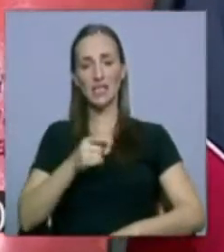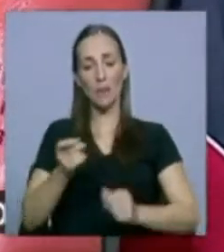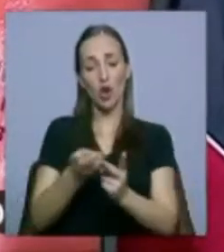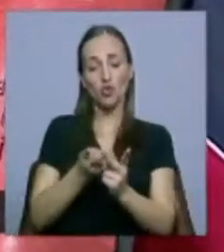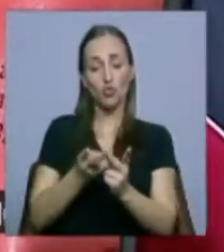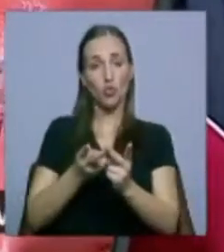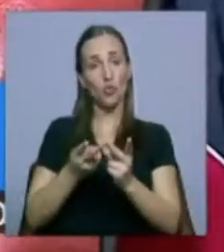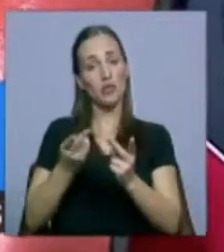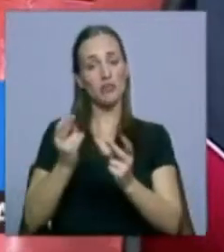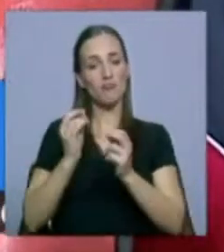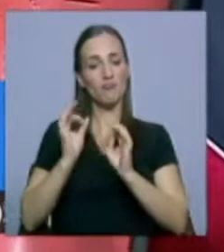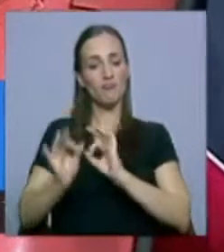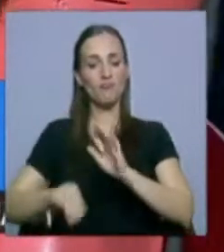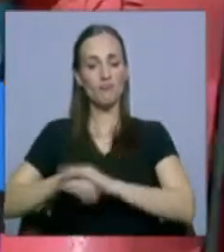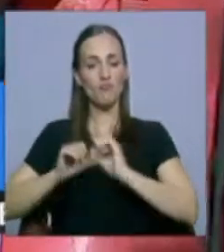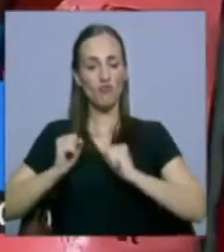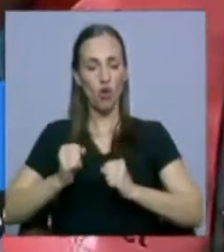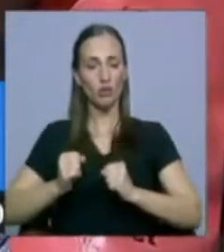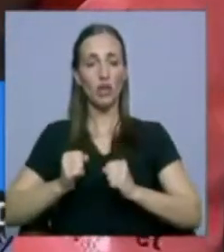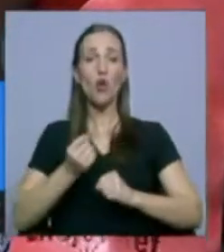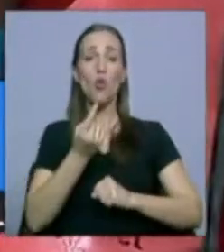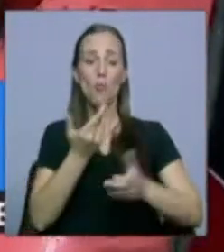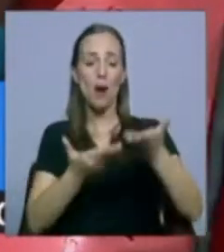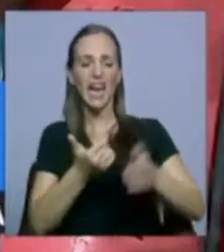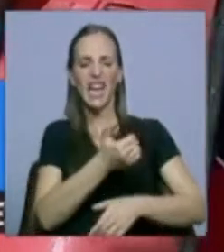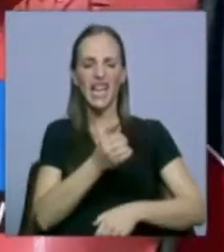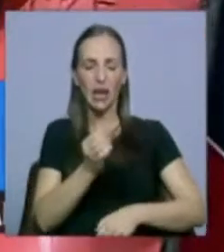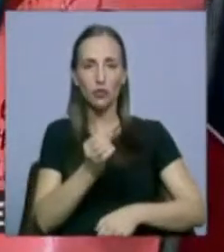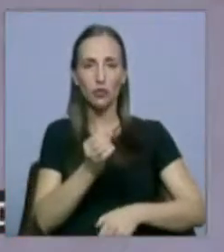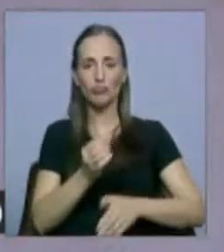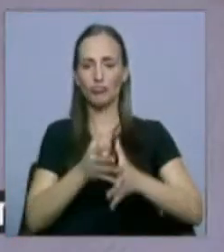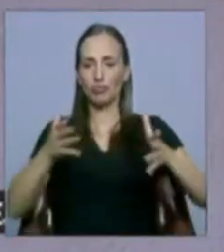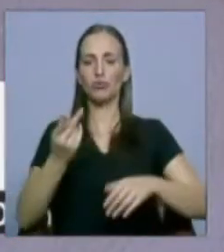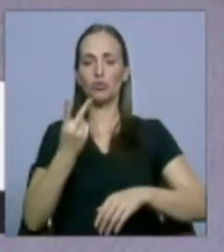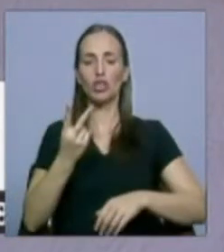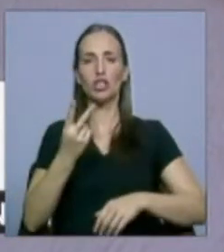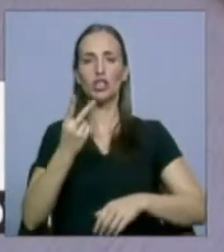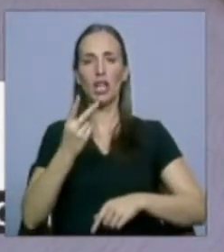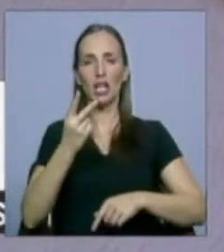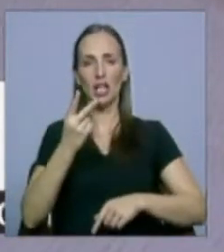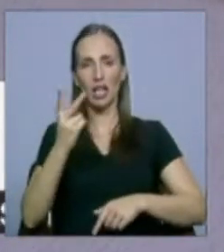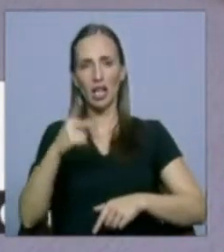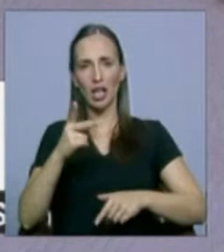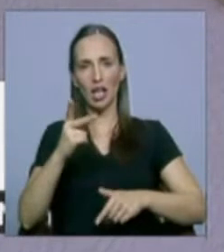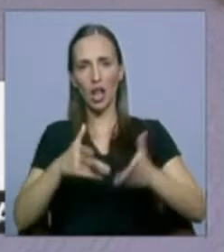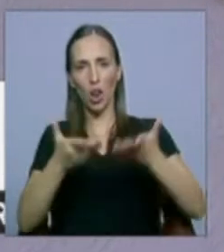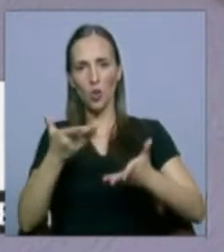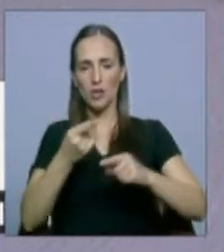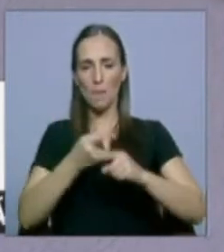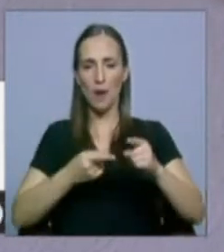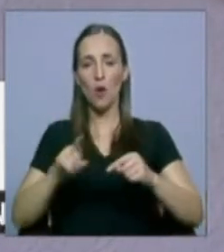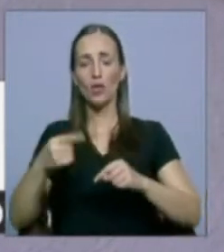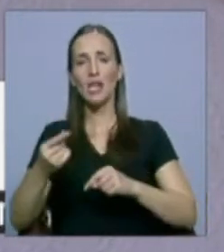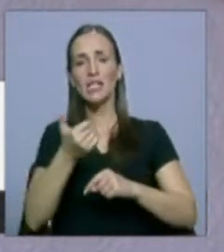força, uma delas passou de 500 gramas para 2,5 kg, a outra tartaruga chegou-nos com 5,8 kg